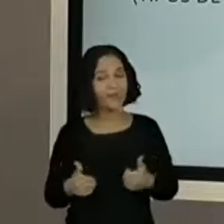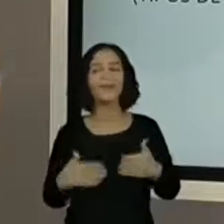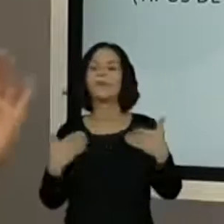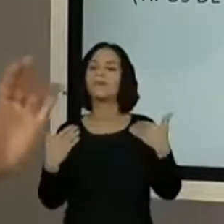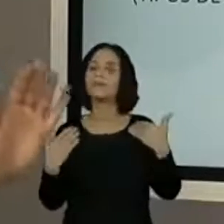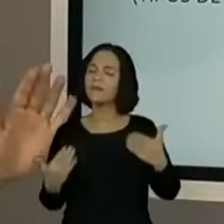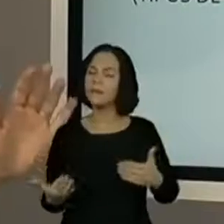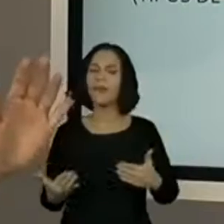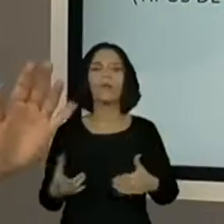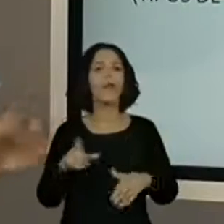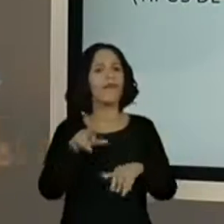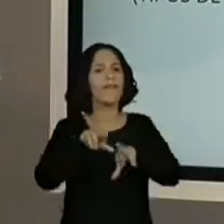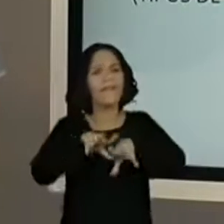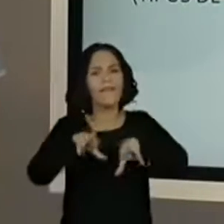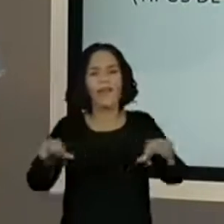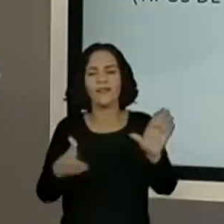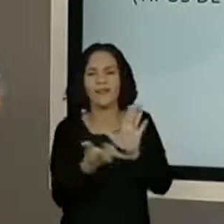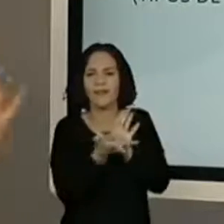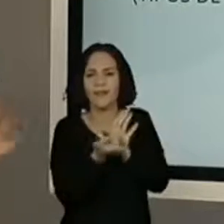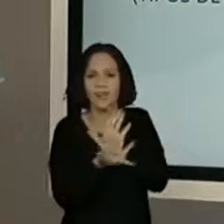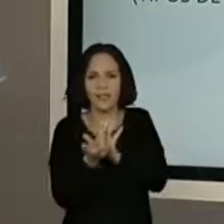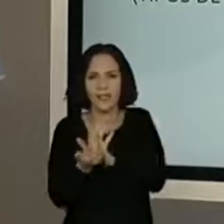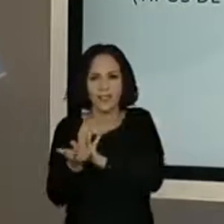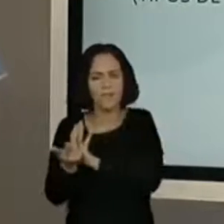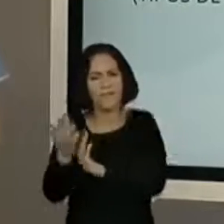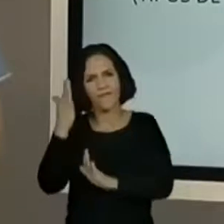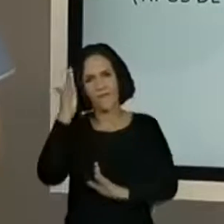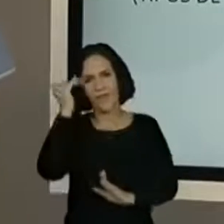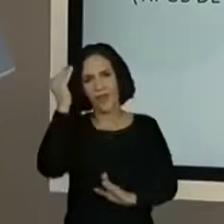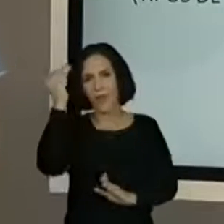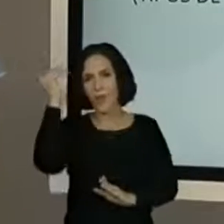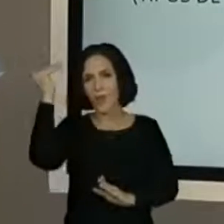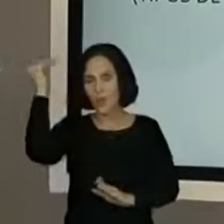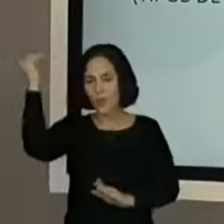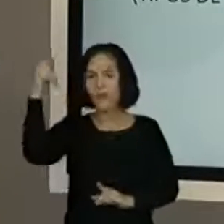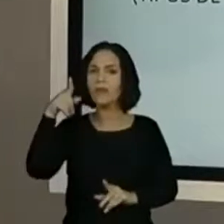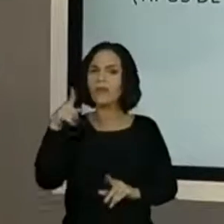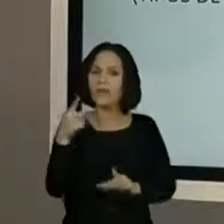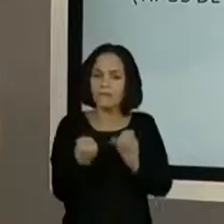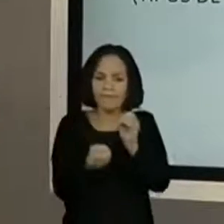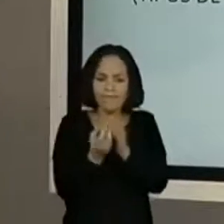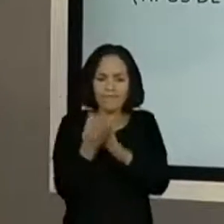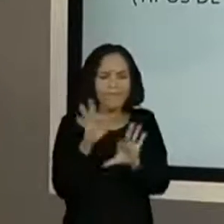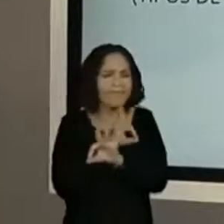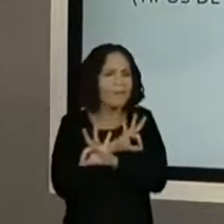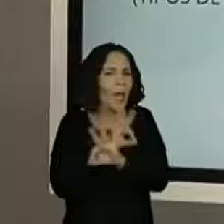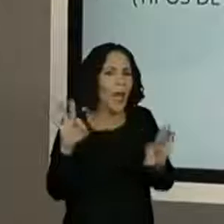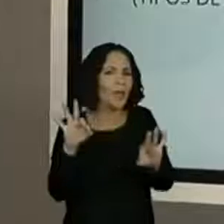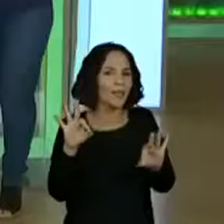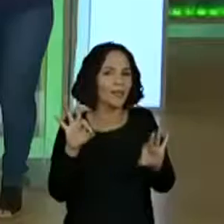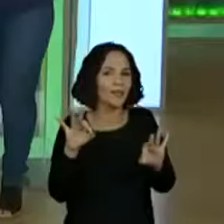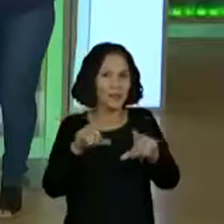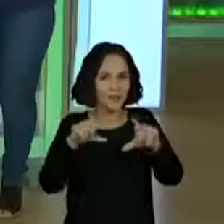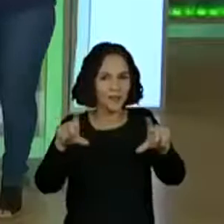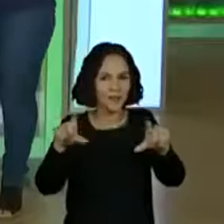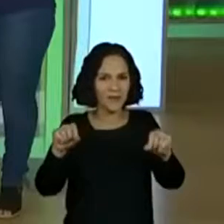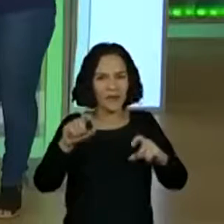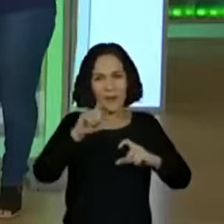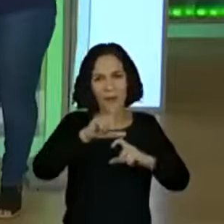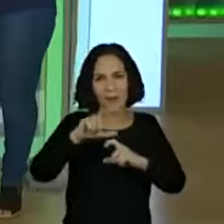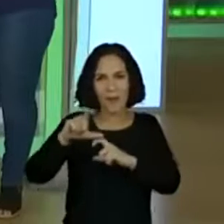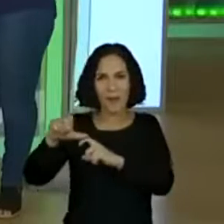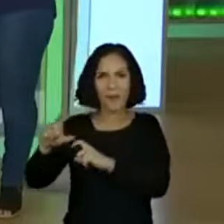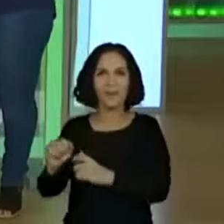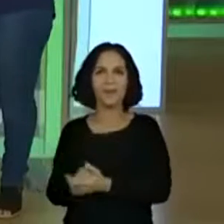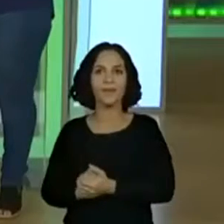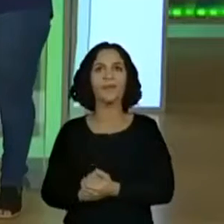tem vários cartunistas célebres aí que fazem tirinhas, ó, na pontinha. Isso, e a professora está falando que tem, né,